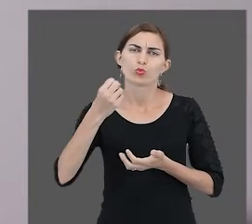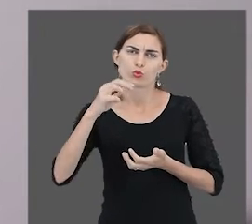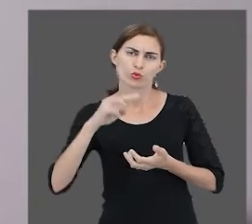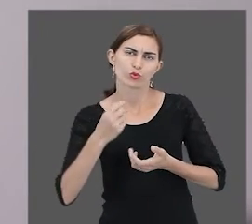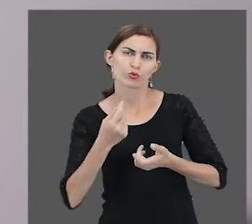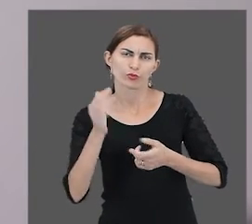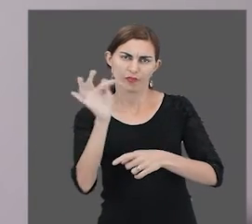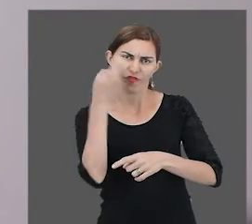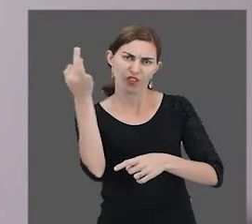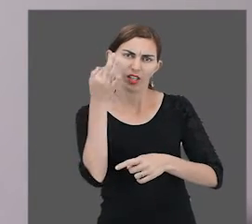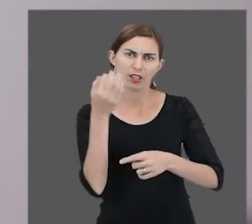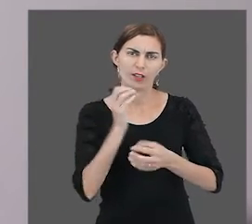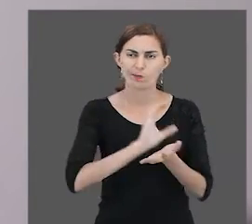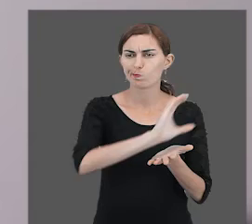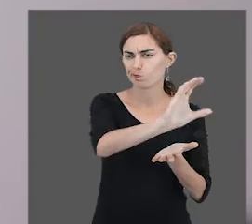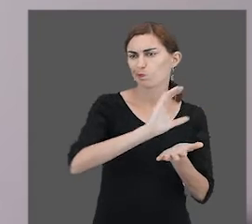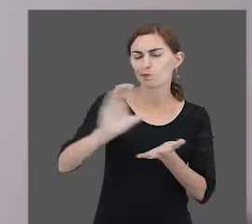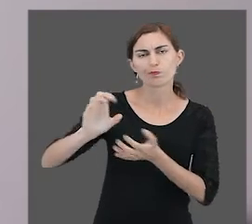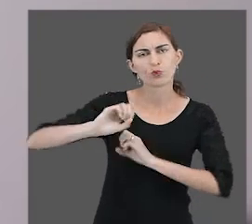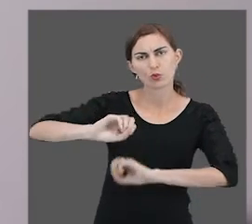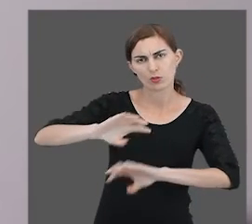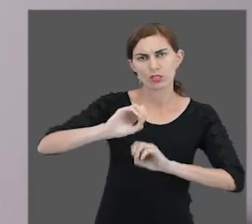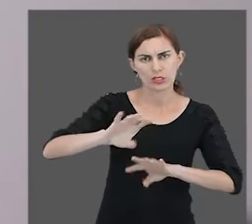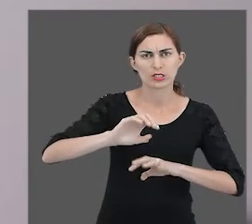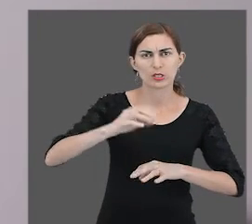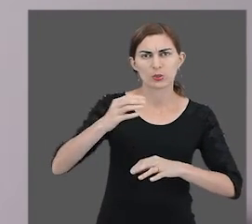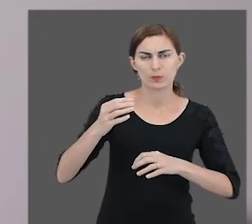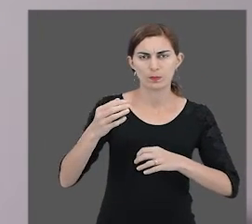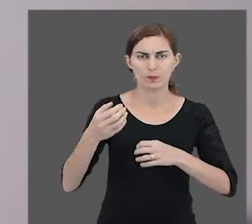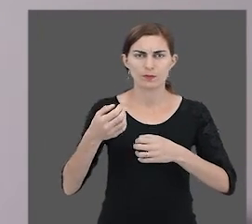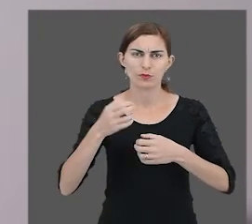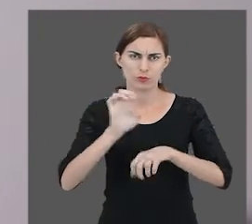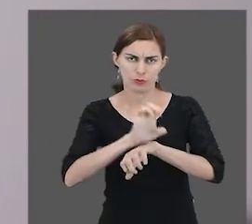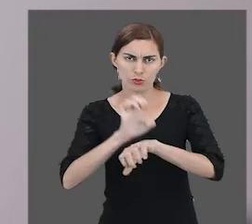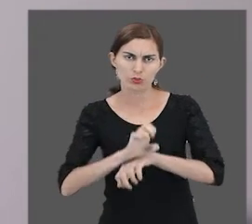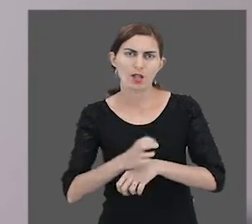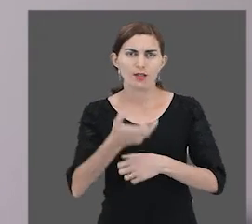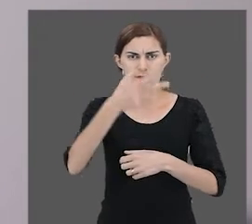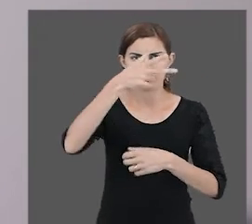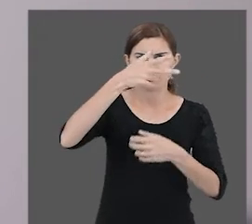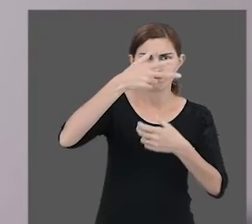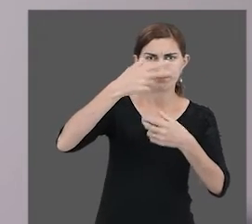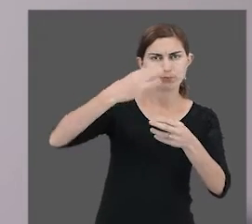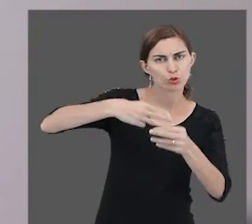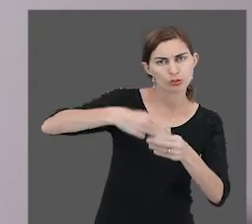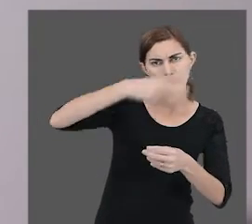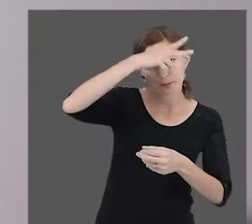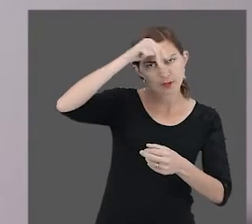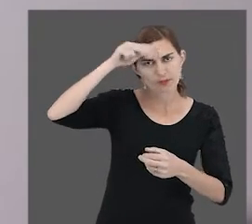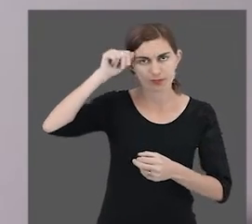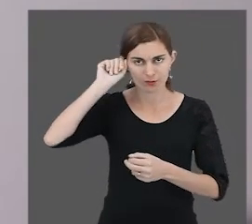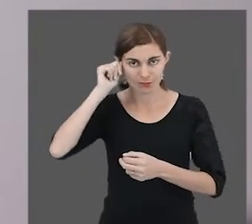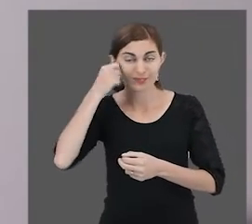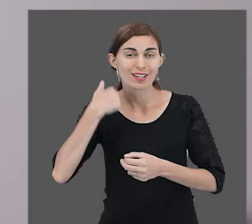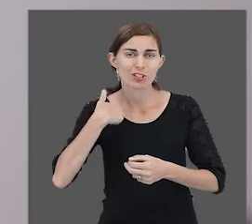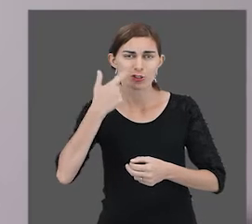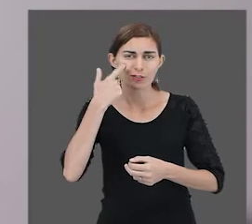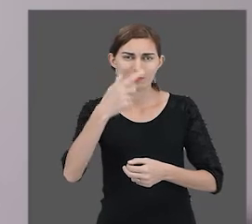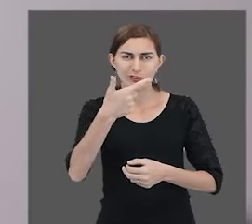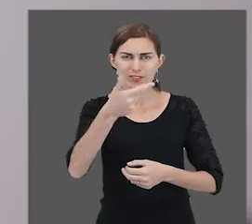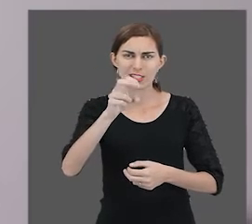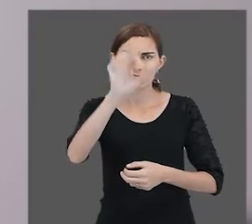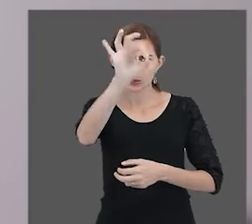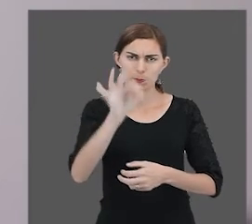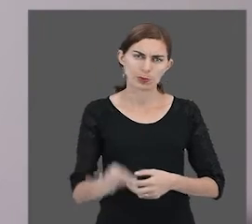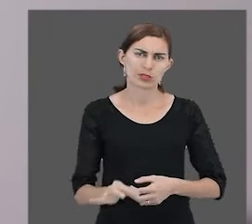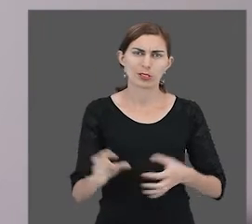enviados para financiamento da educação básica em estados e municípios, ok? No tópico anterior, a gente viu a questão dos